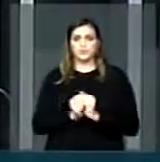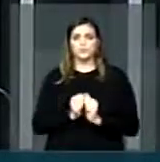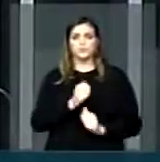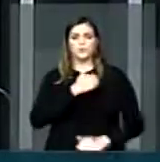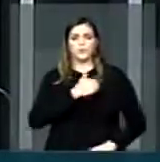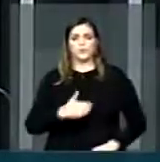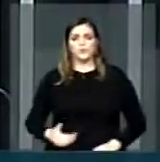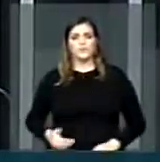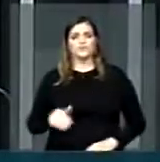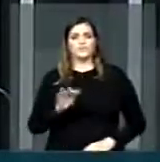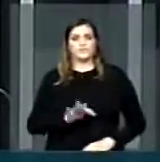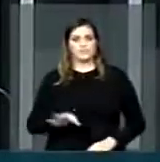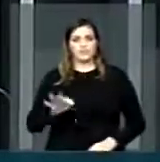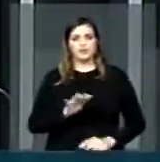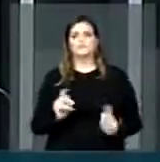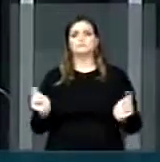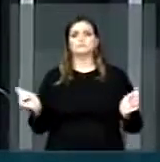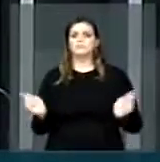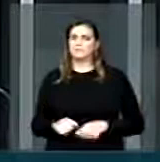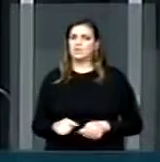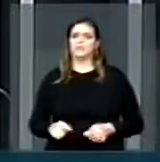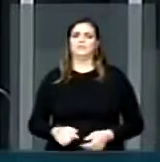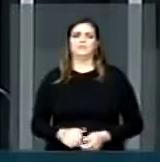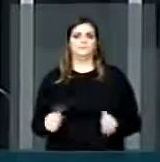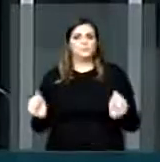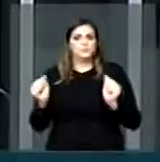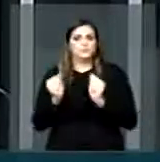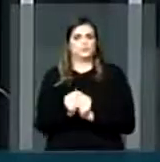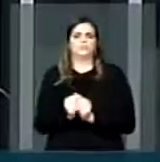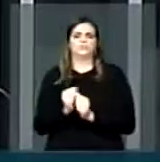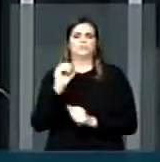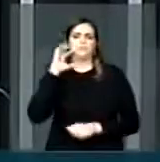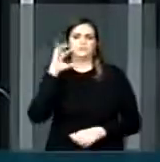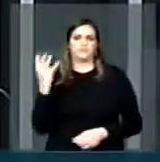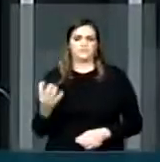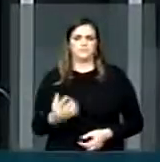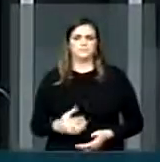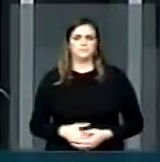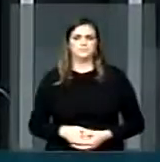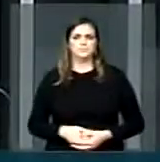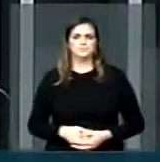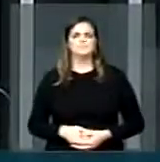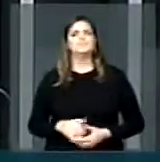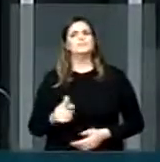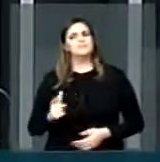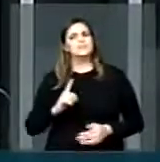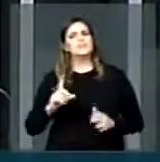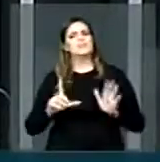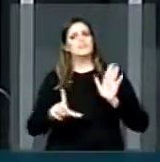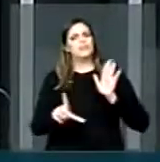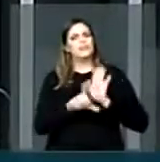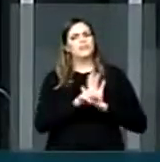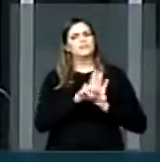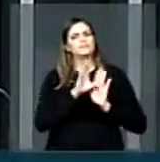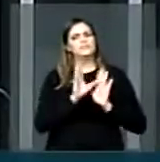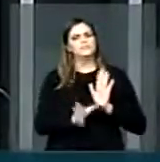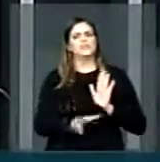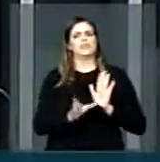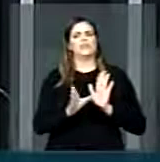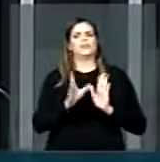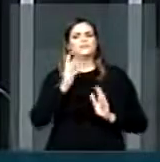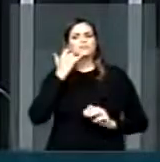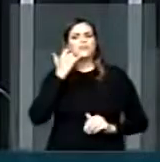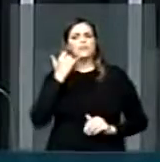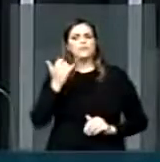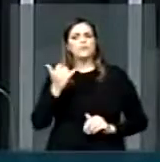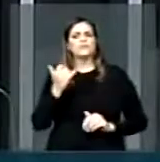que existe aqui também já há muito tempo de entrega da telefonia às empresas, já estão